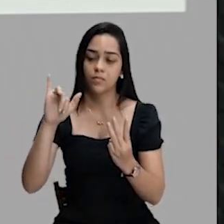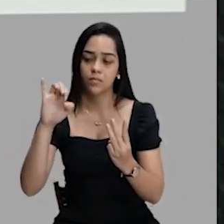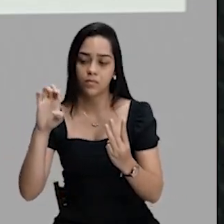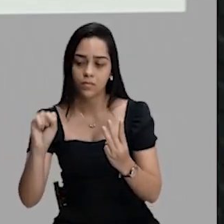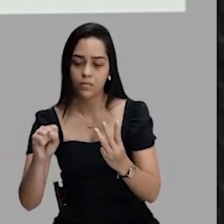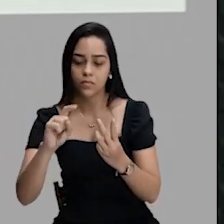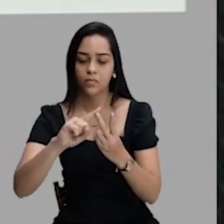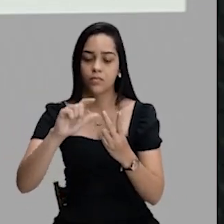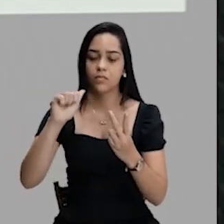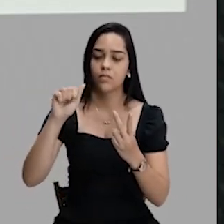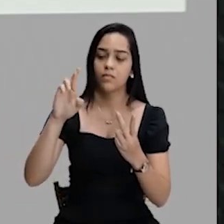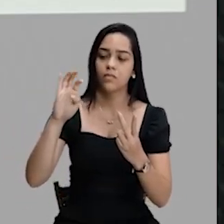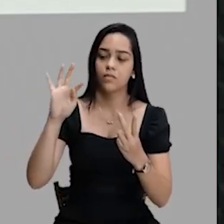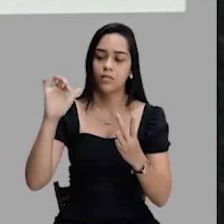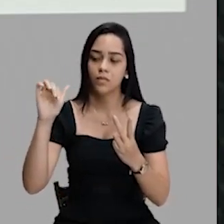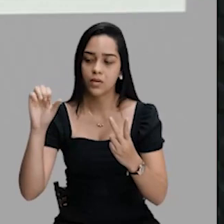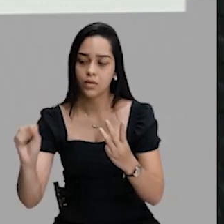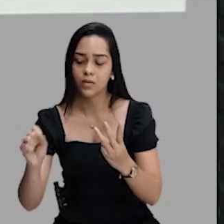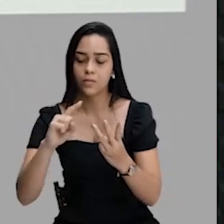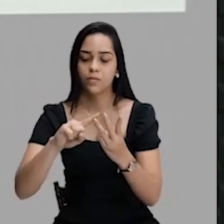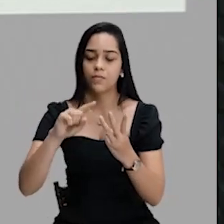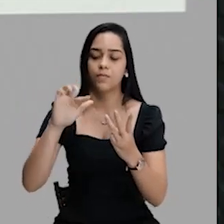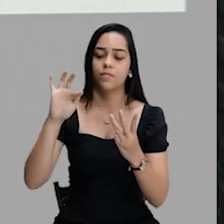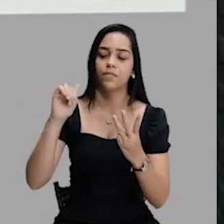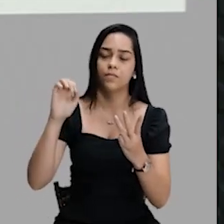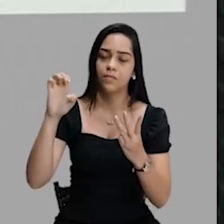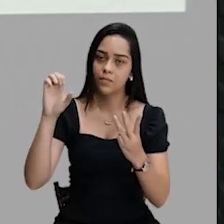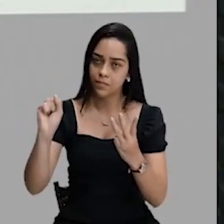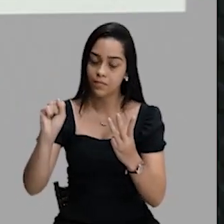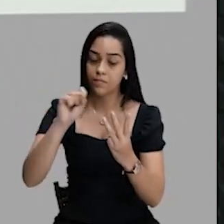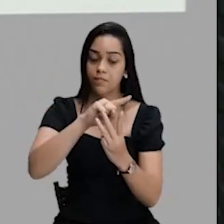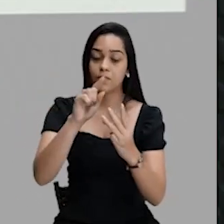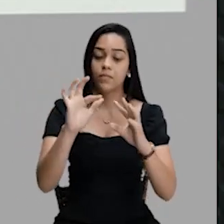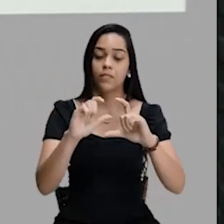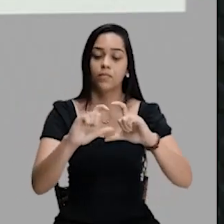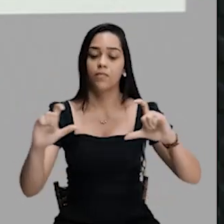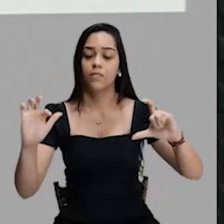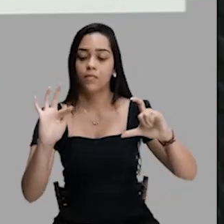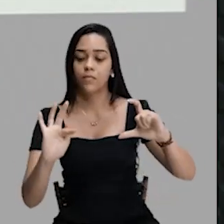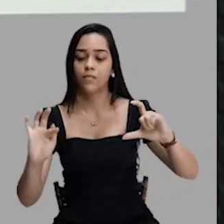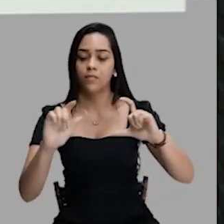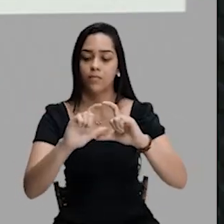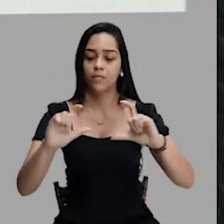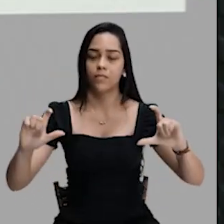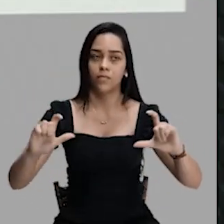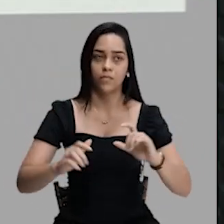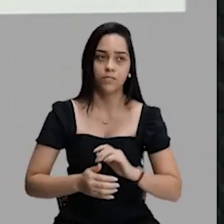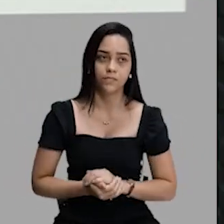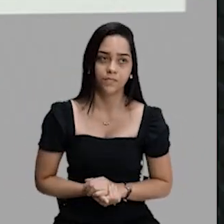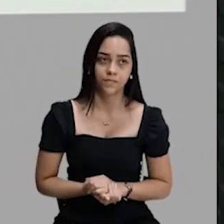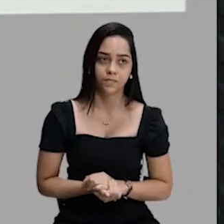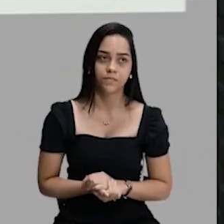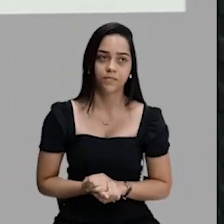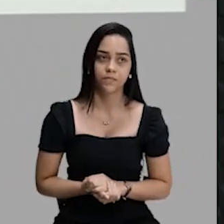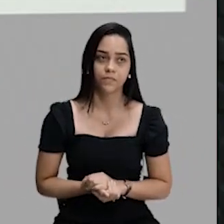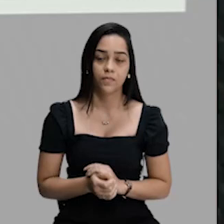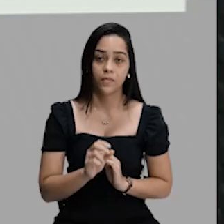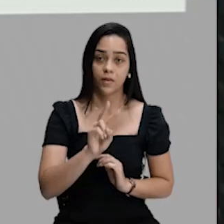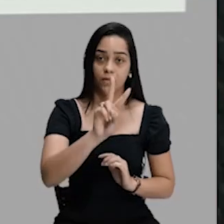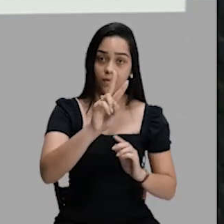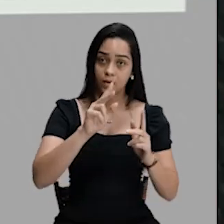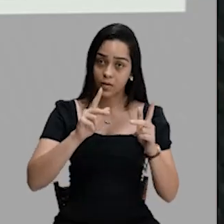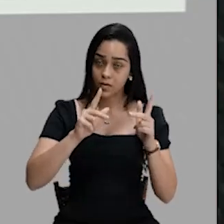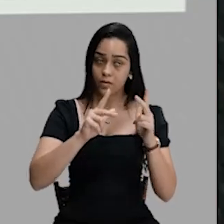e as faces, tá? Então, a fórmula é essa aqui. V é igual